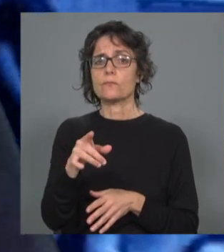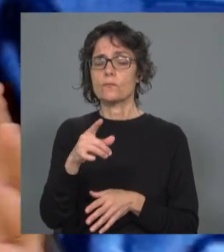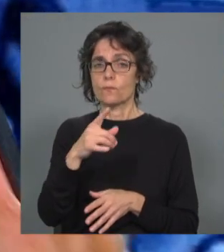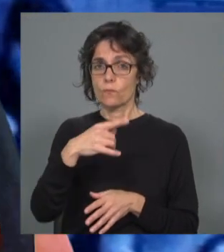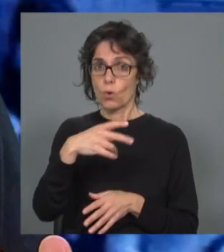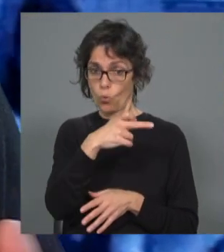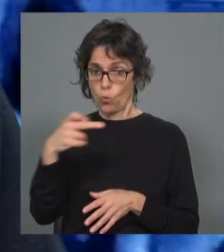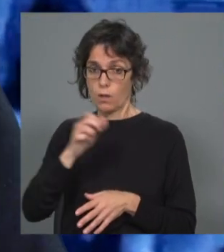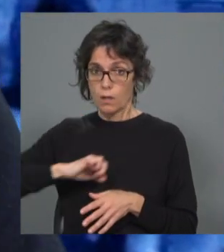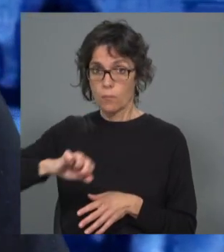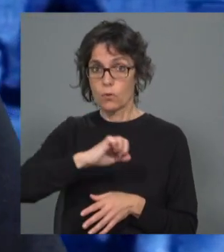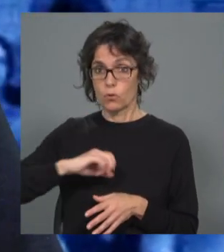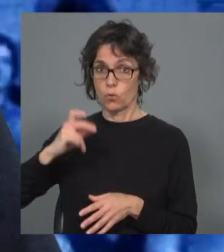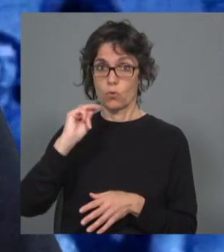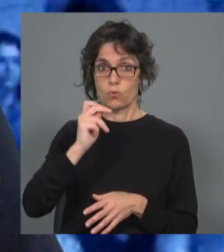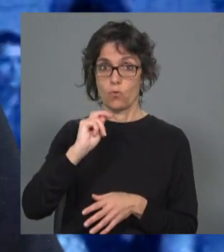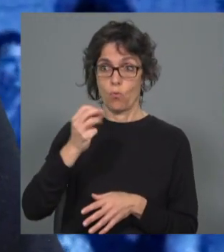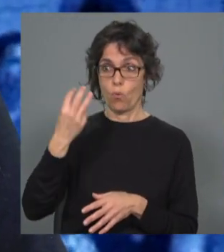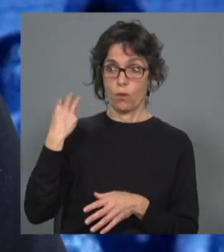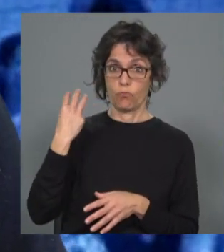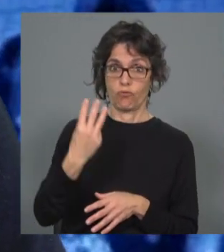lema dos 3 anos anteriores